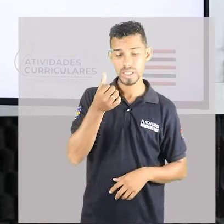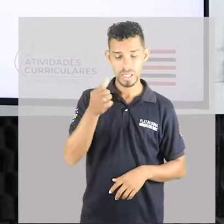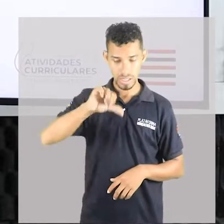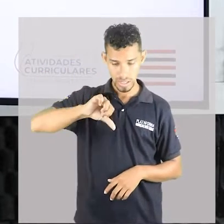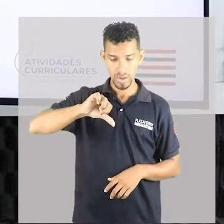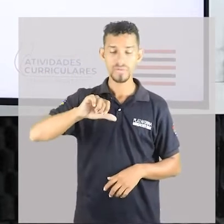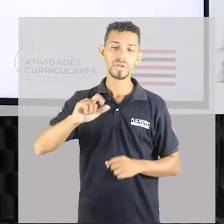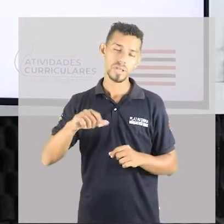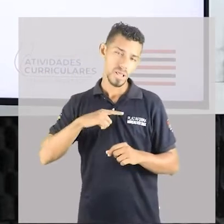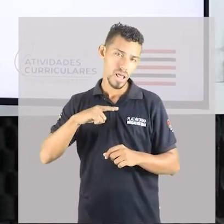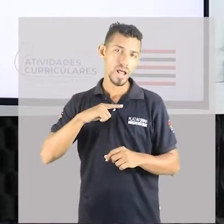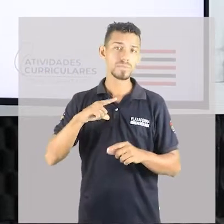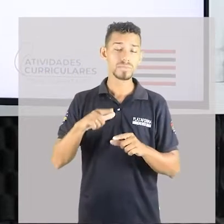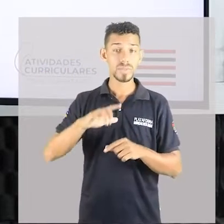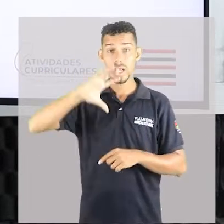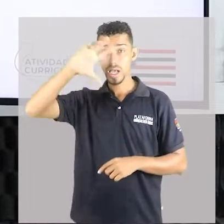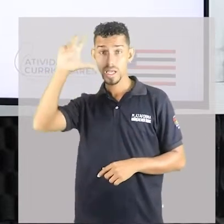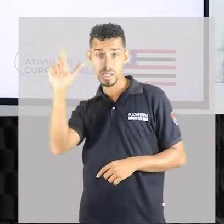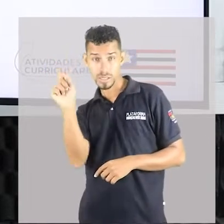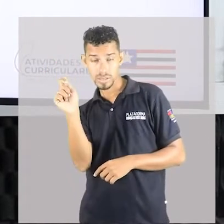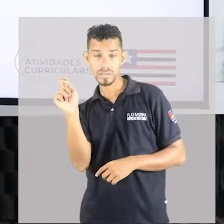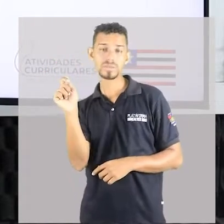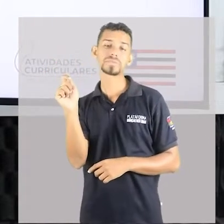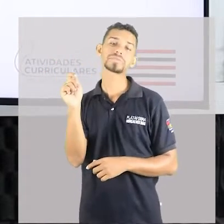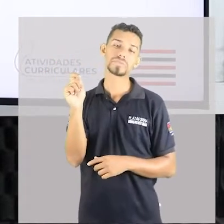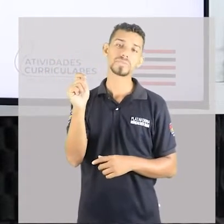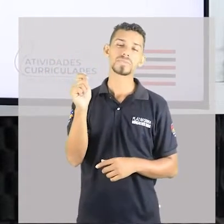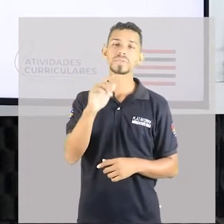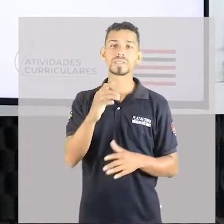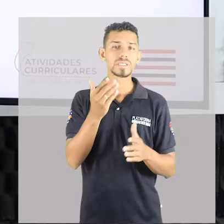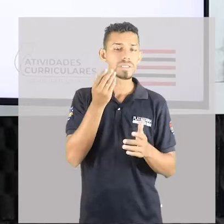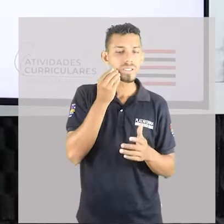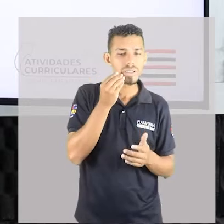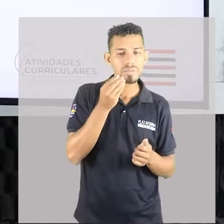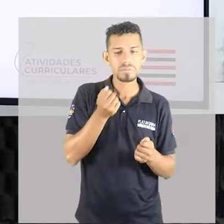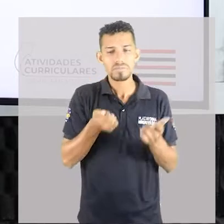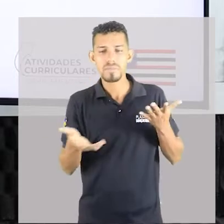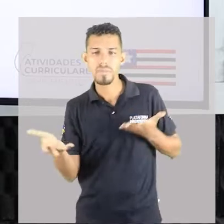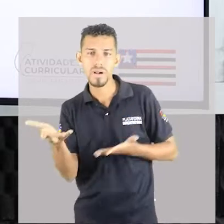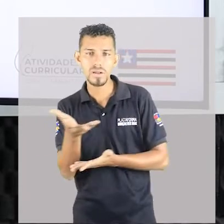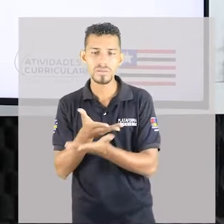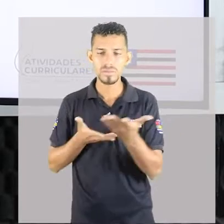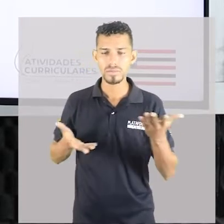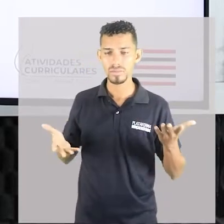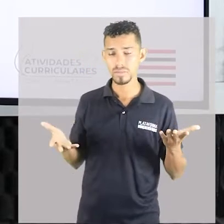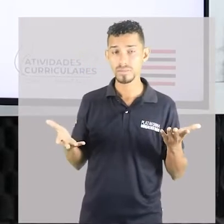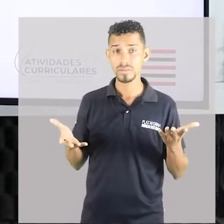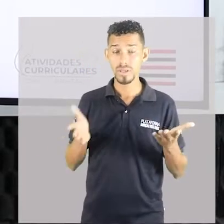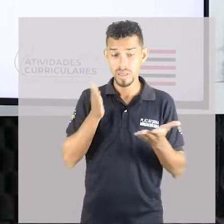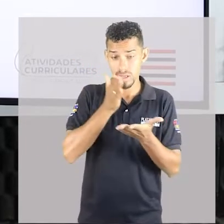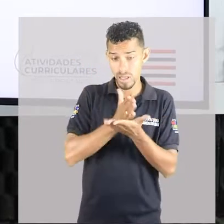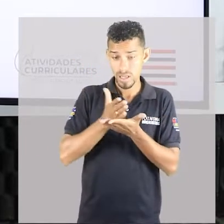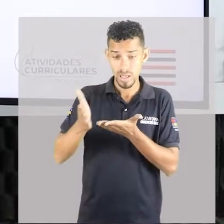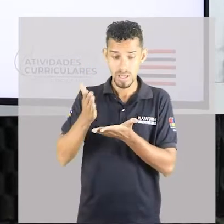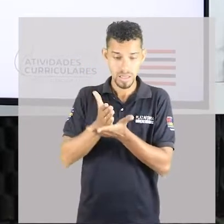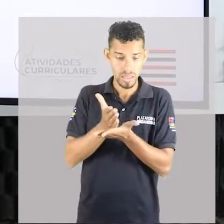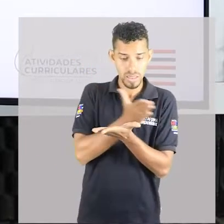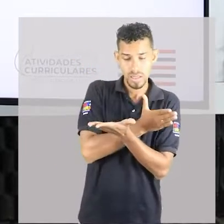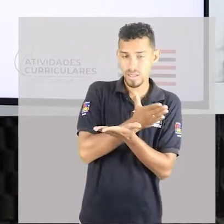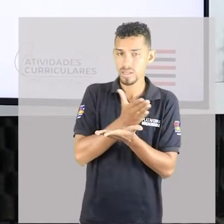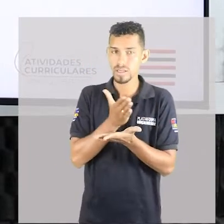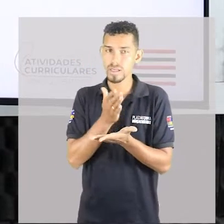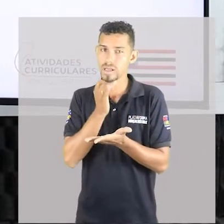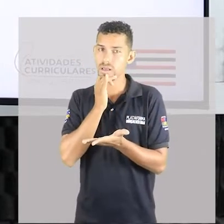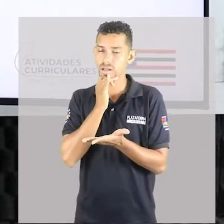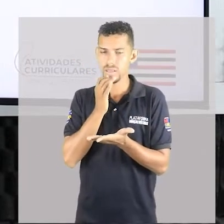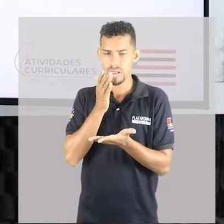à África e também à Ásia, e tentam exatamente partilhar, ou seja, dividir, uma espécie